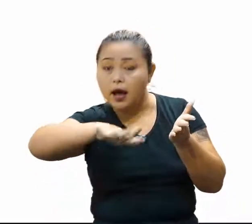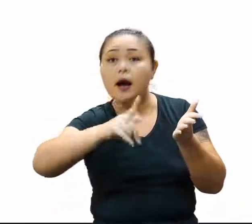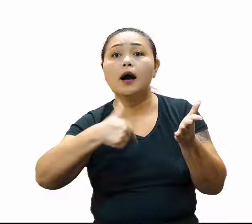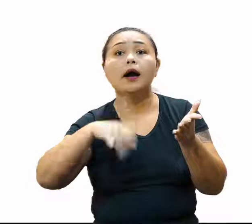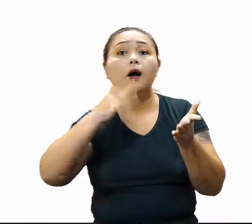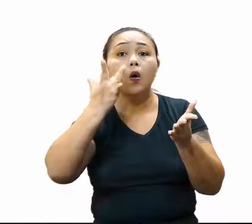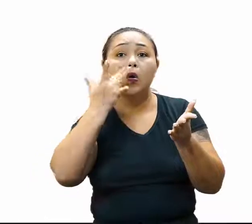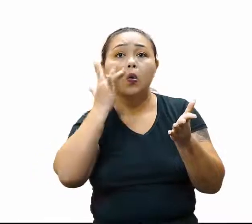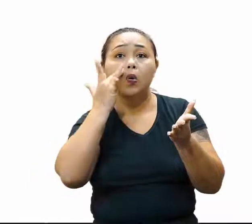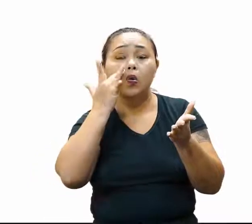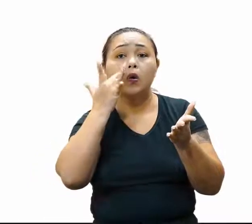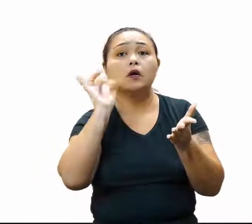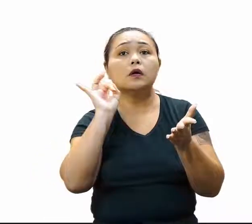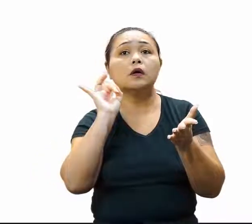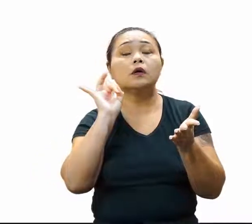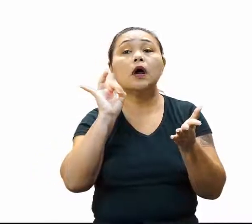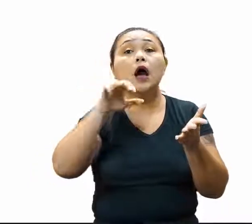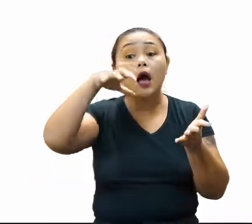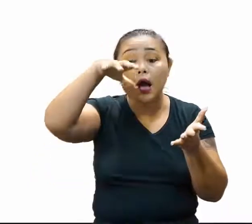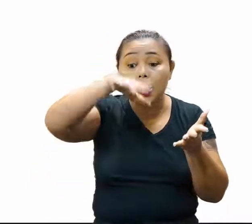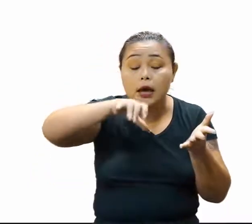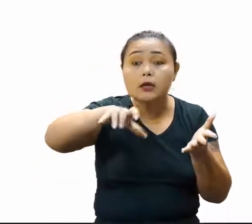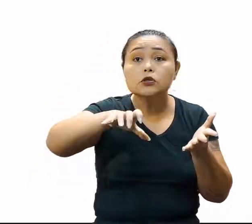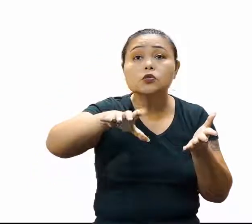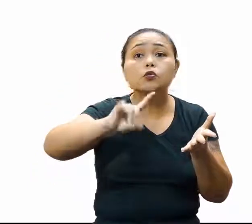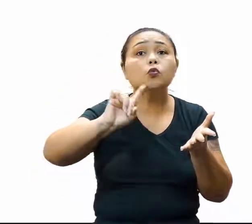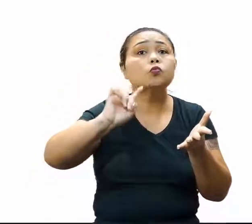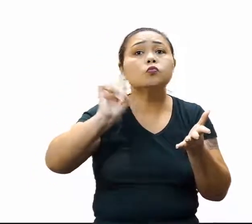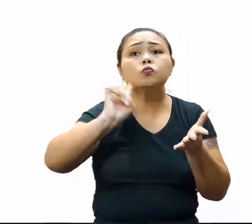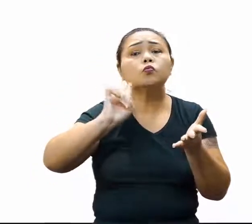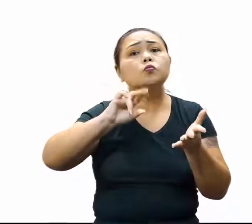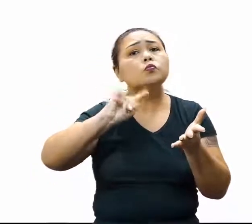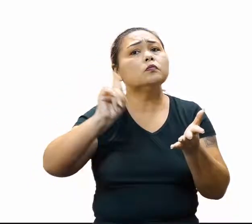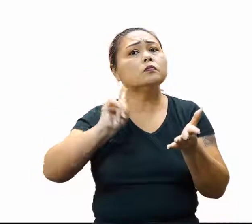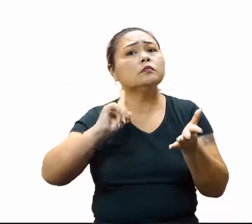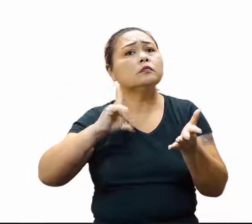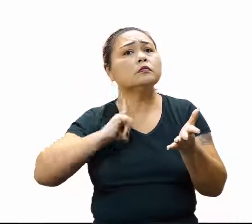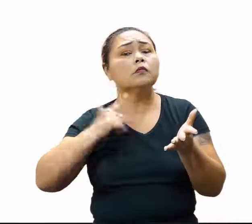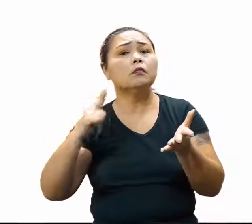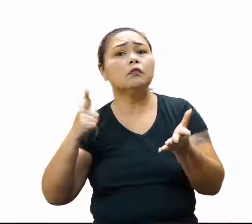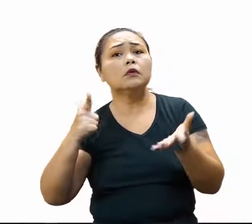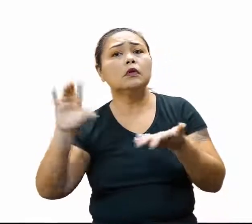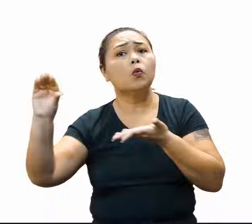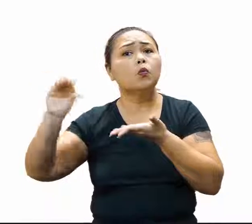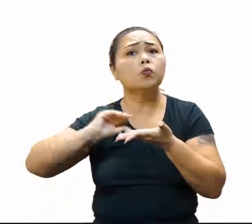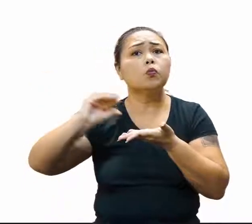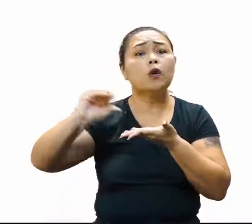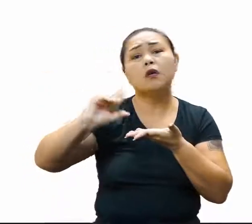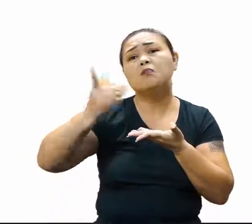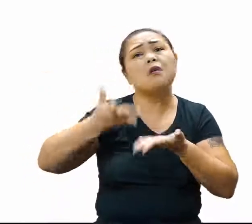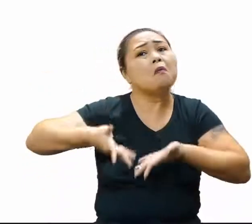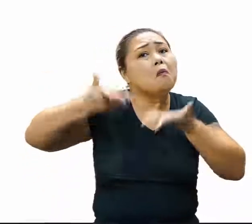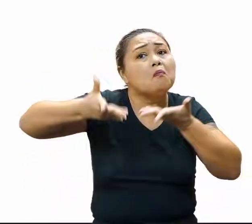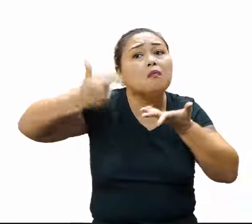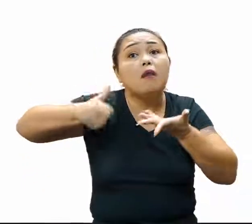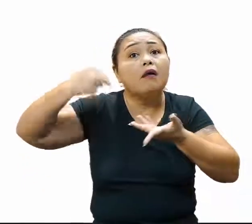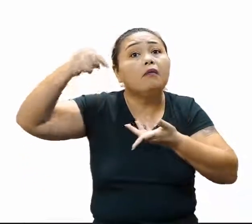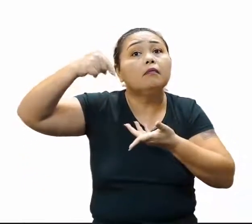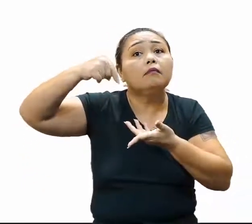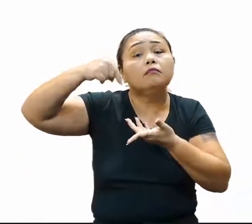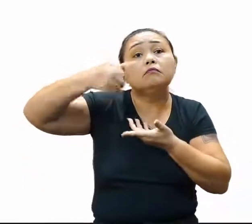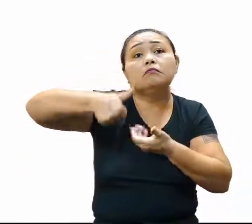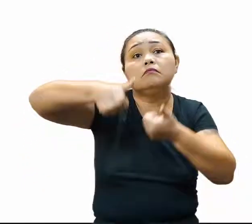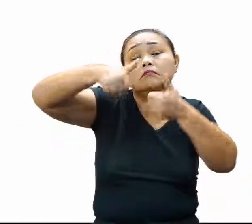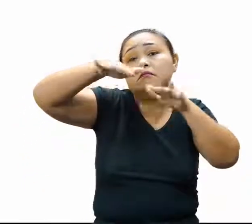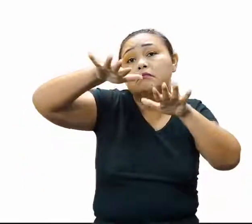não vai atrair recursos e nem estímulo para que